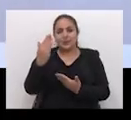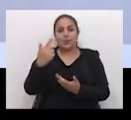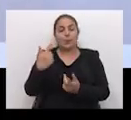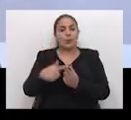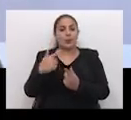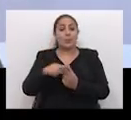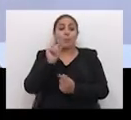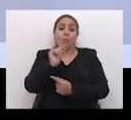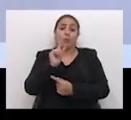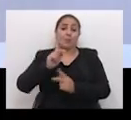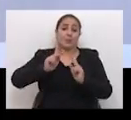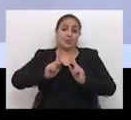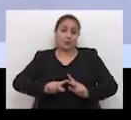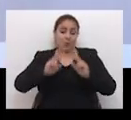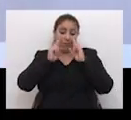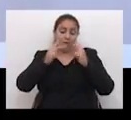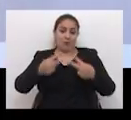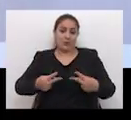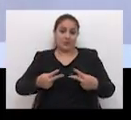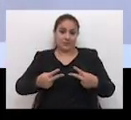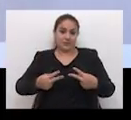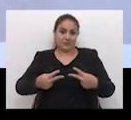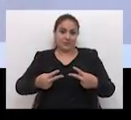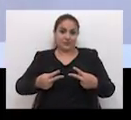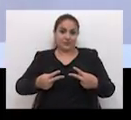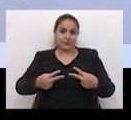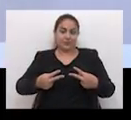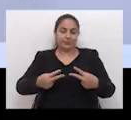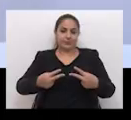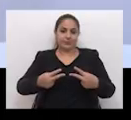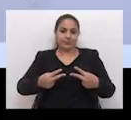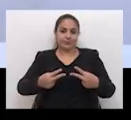porque pouca gente reconhece